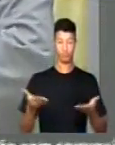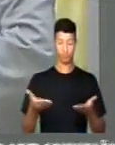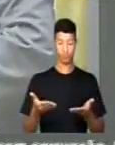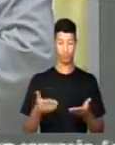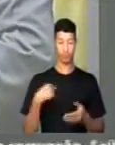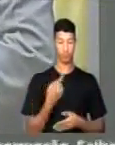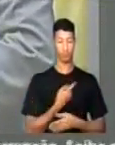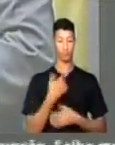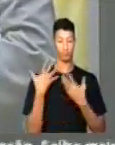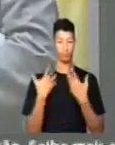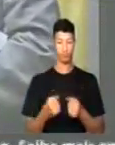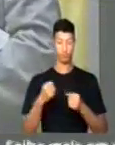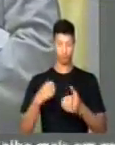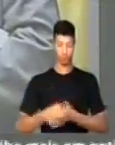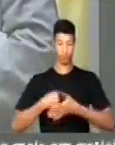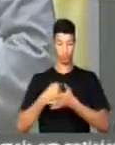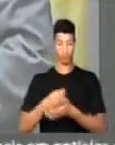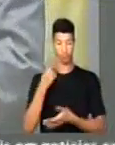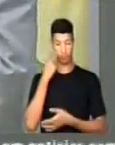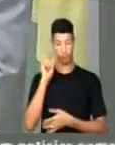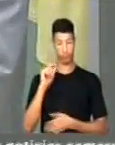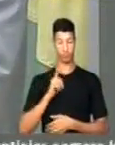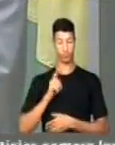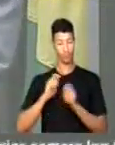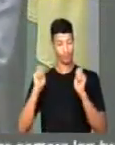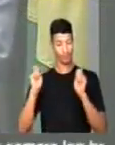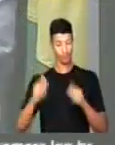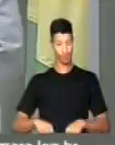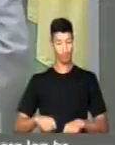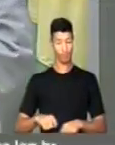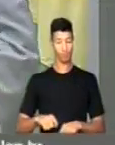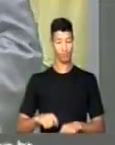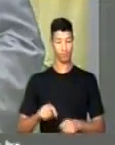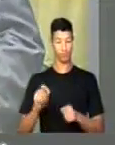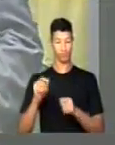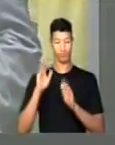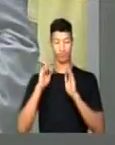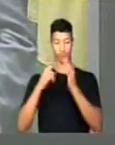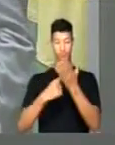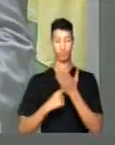vez nós vamos lutar para que tenha uma compensação